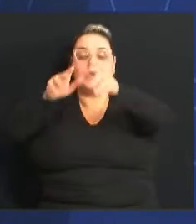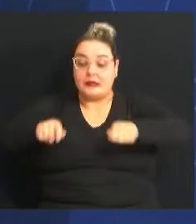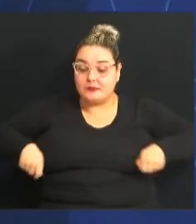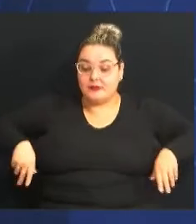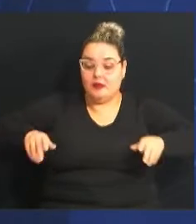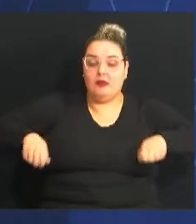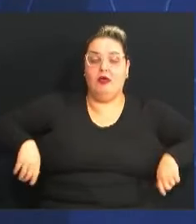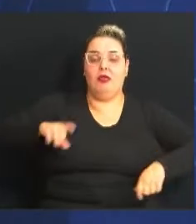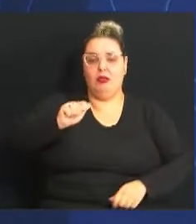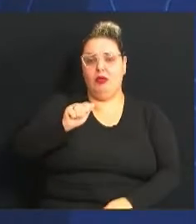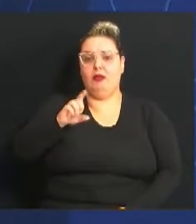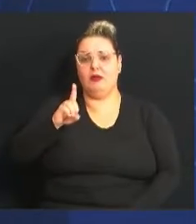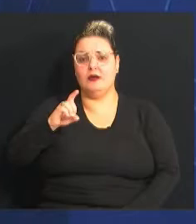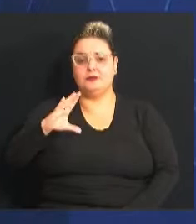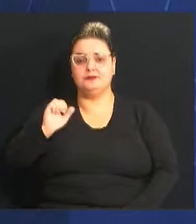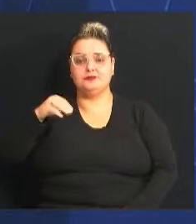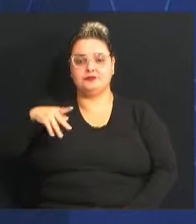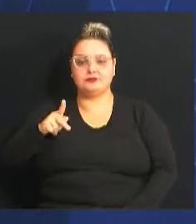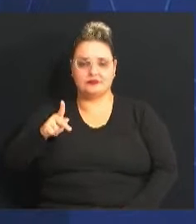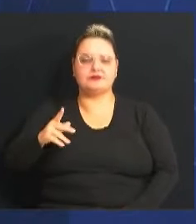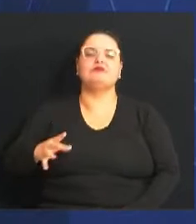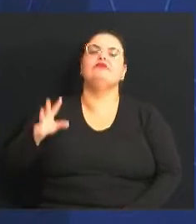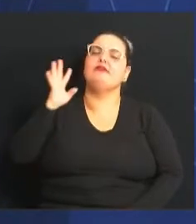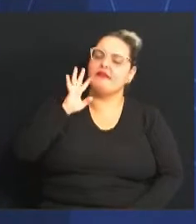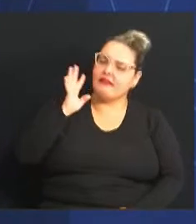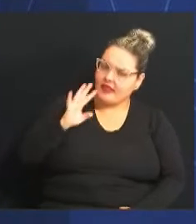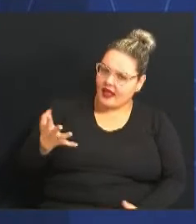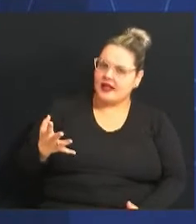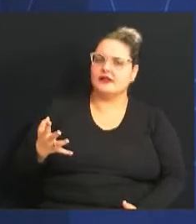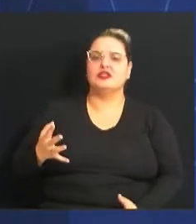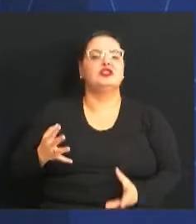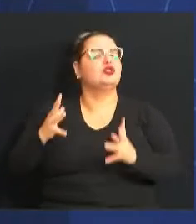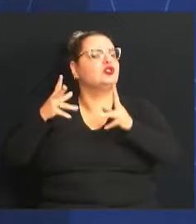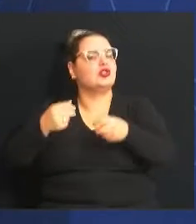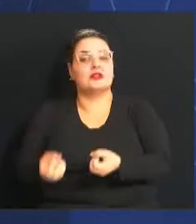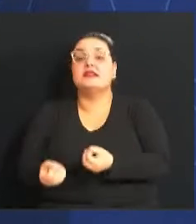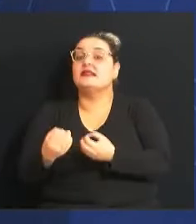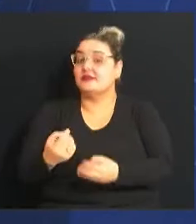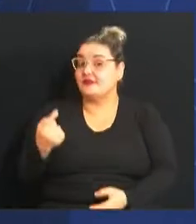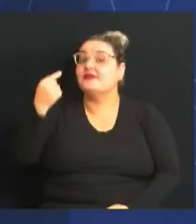projeto muito bacana. Então, todas as informações você confere